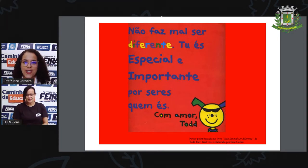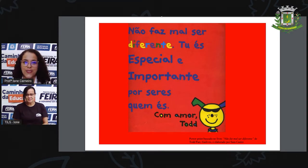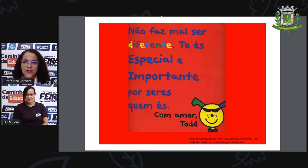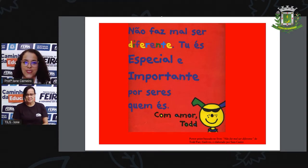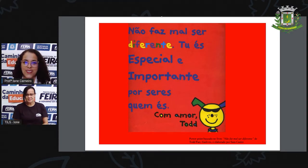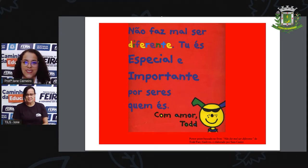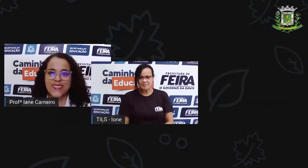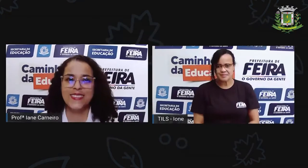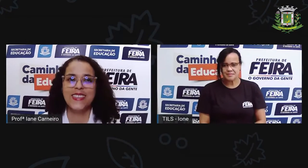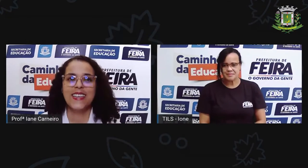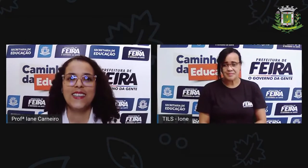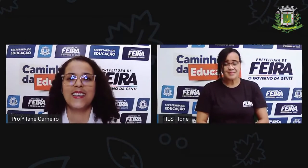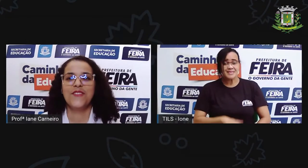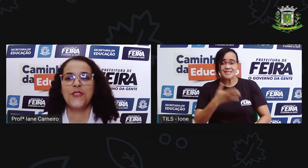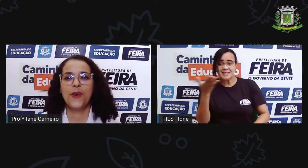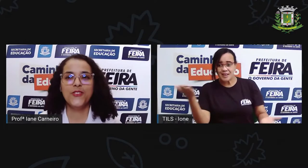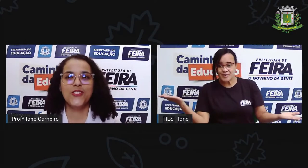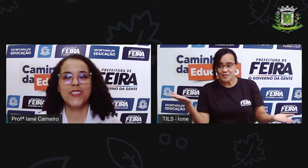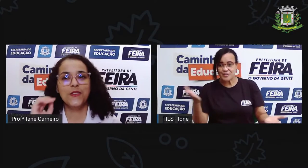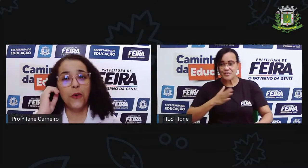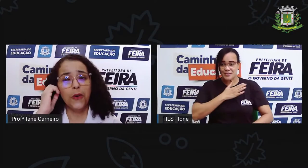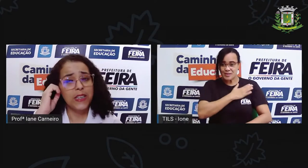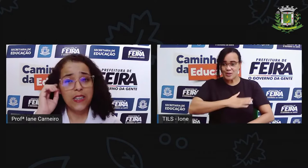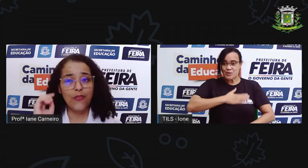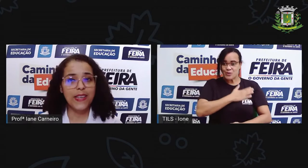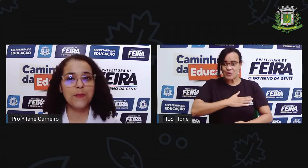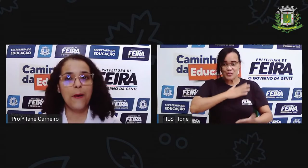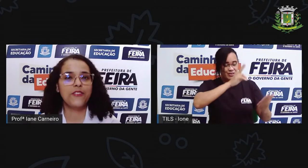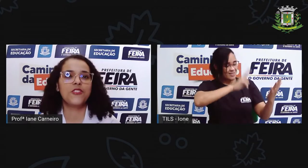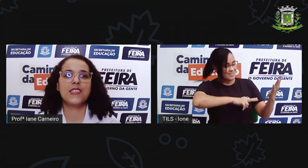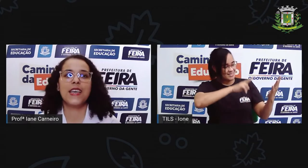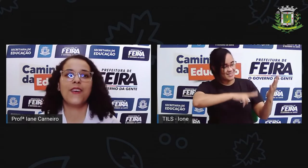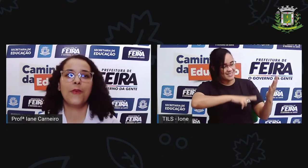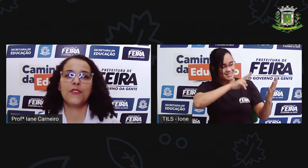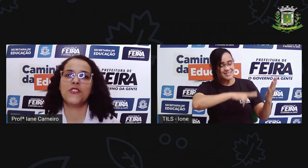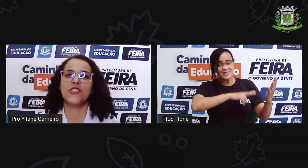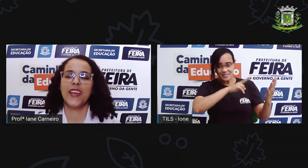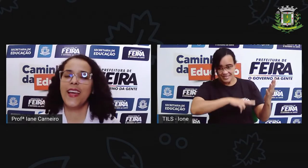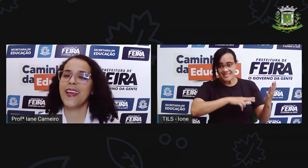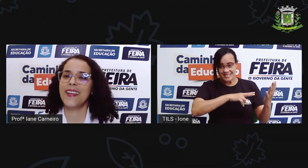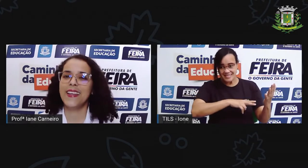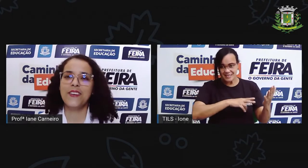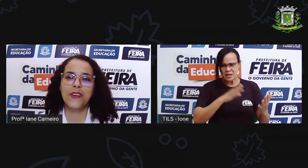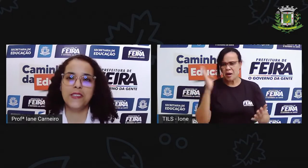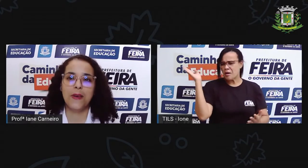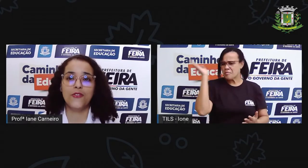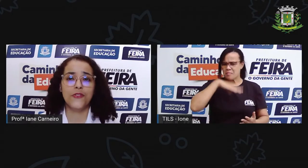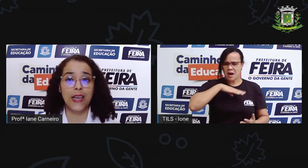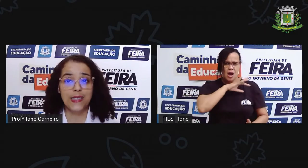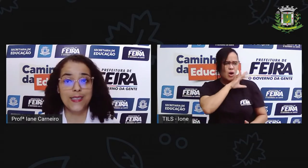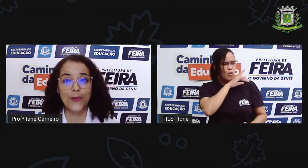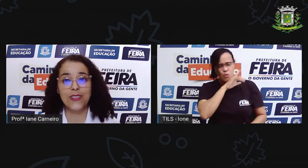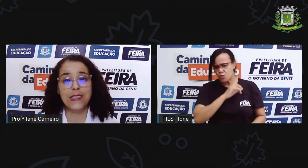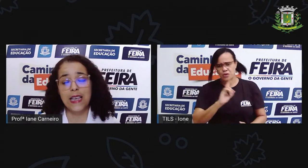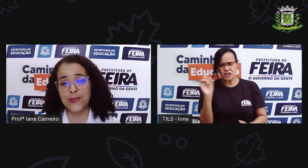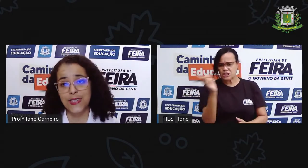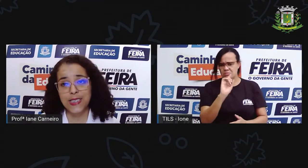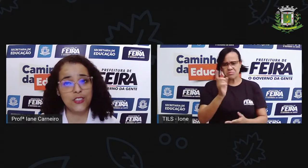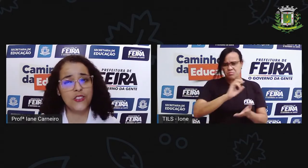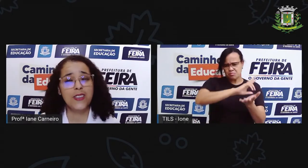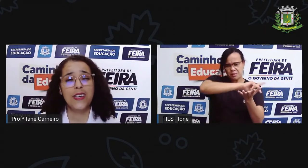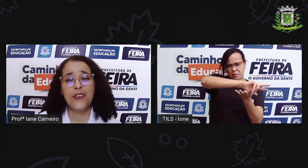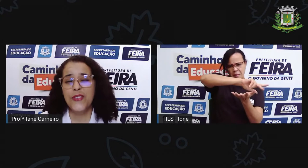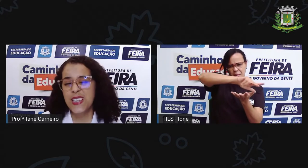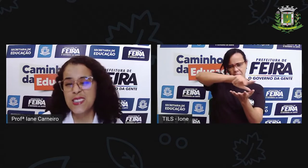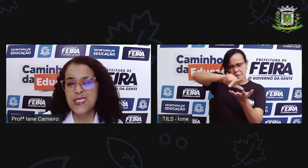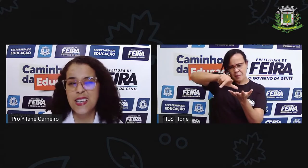Curtiram essa leitura? Né? Foi mostrando como que não faz mal a gente ser como a gente é, né? Não faz mal diversas coisas que às vezes a